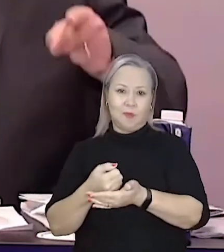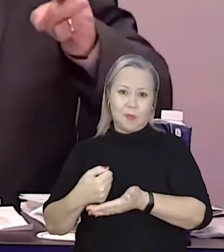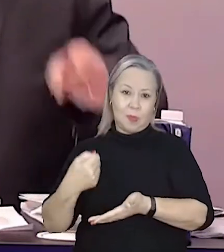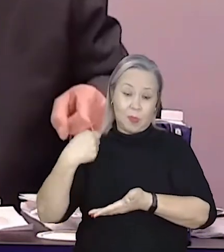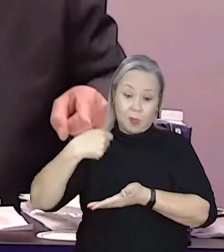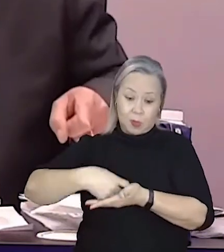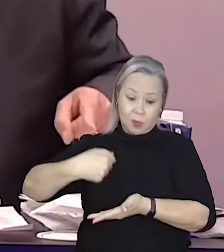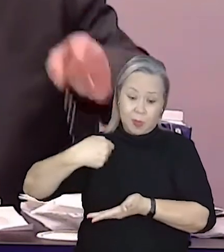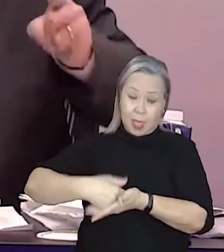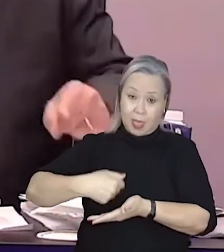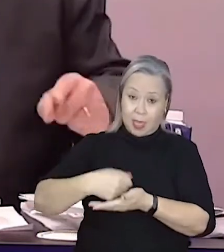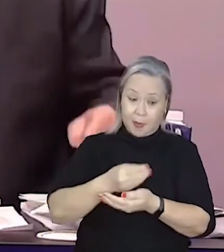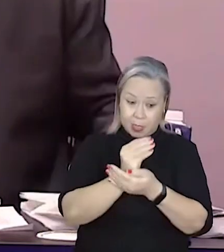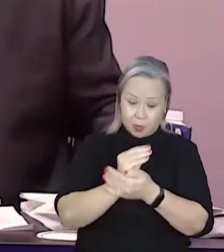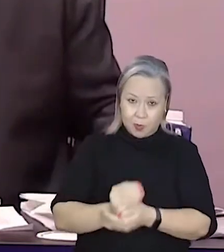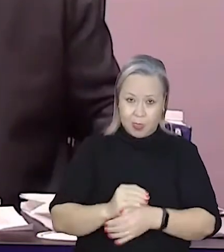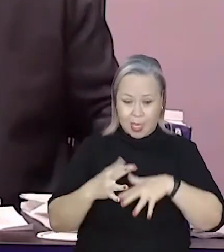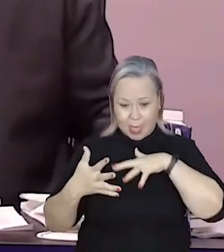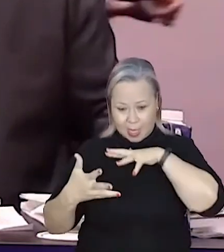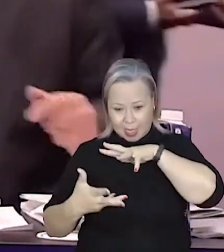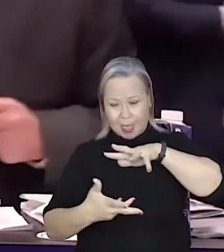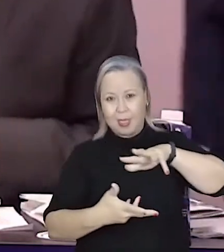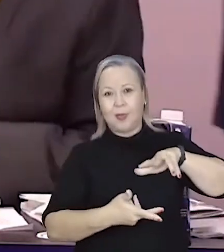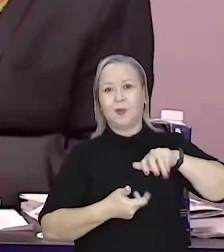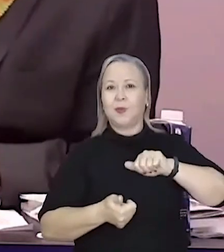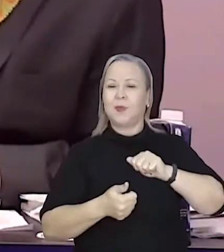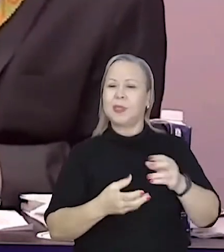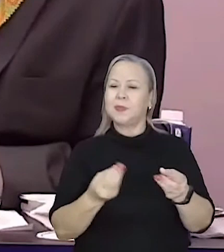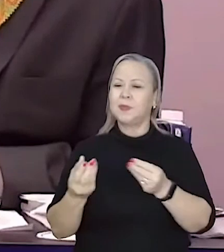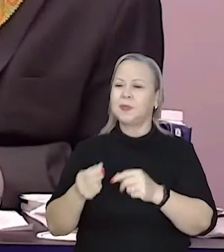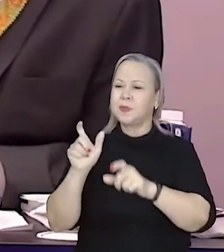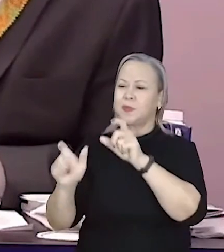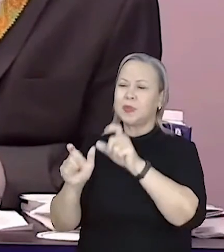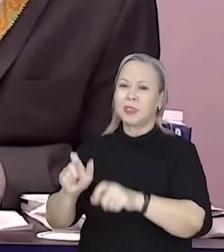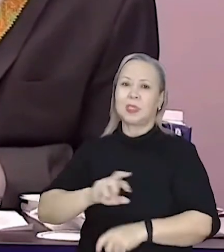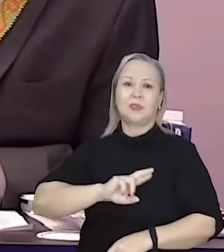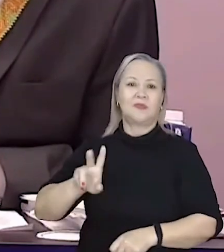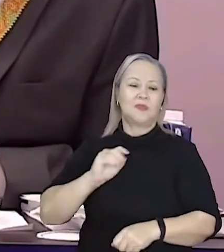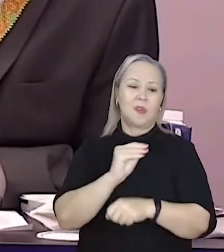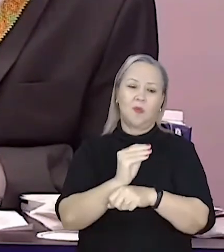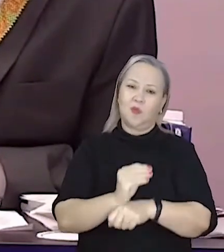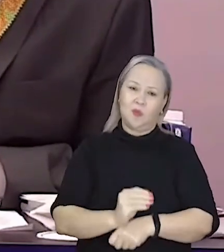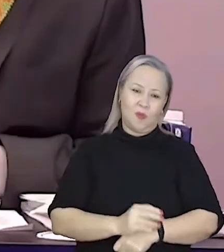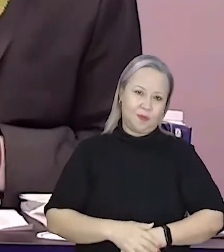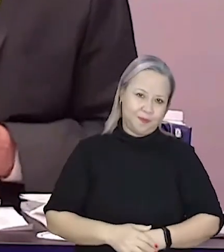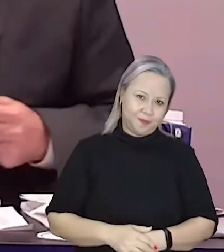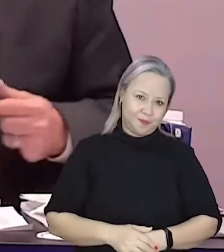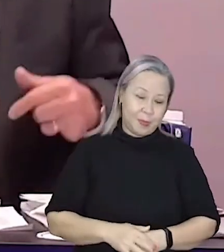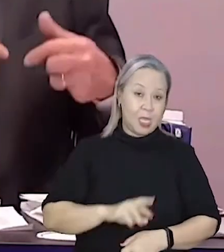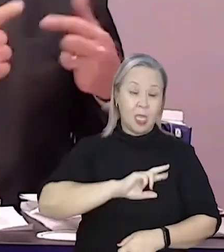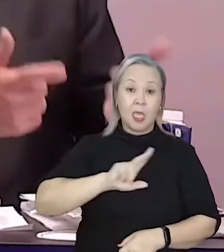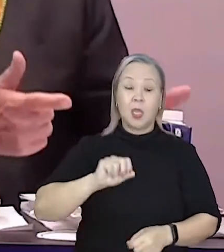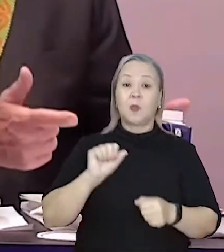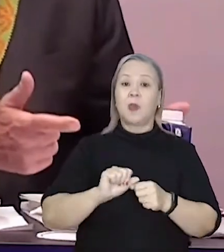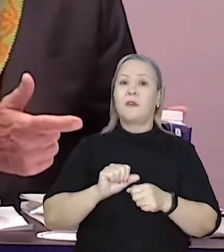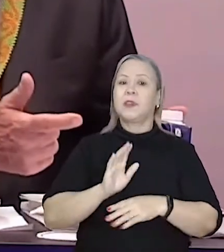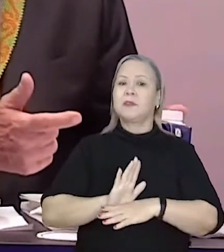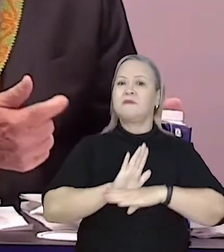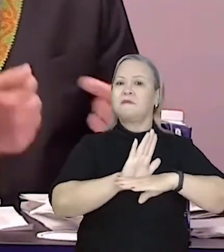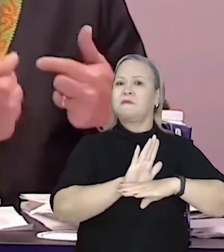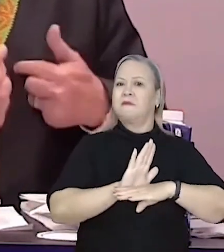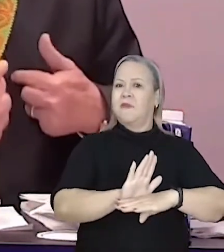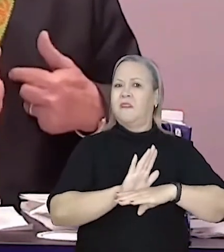gente cuidar do planeta Terra, que muita gente não cuidou quando poderia cuidar. E não é fazendo favor a ninguém,